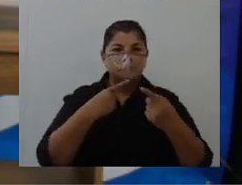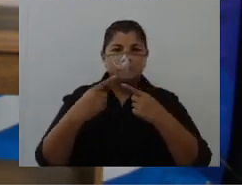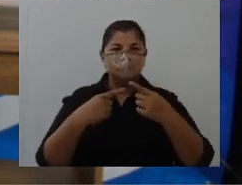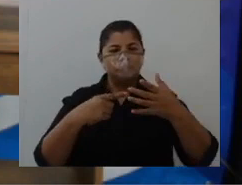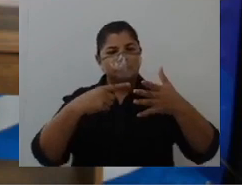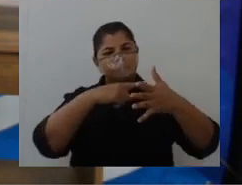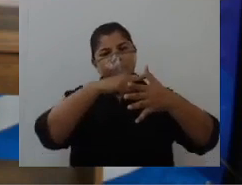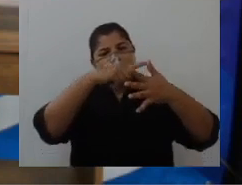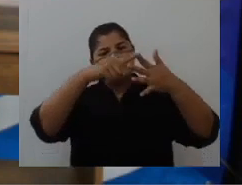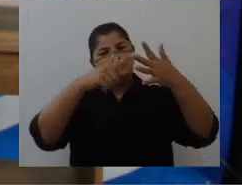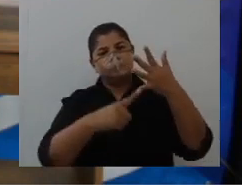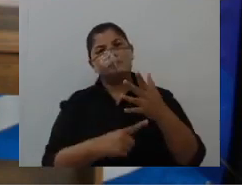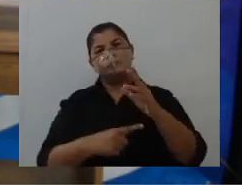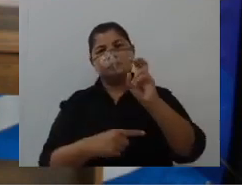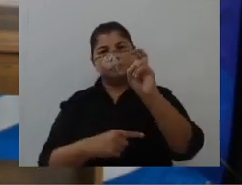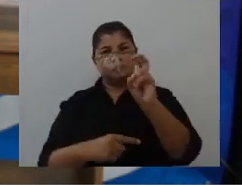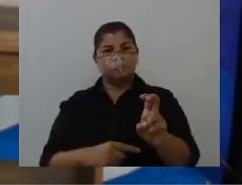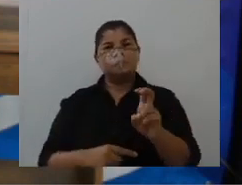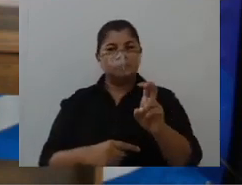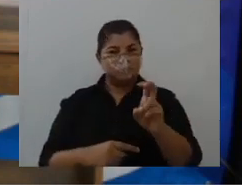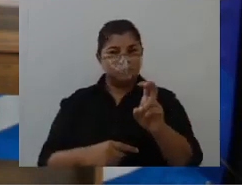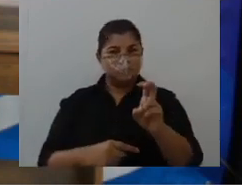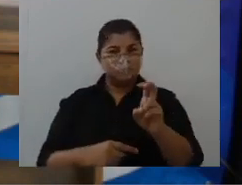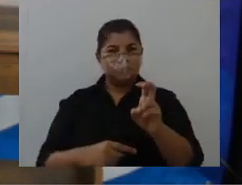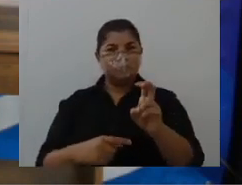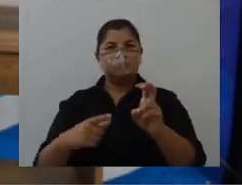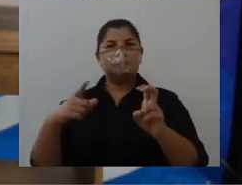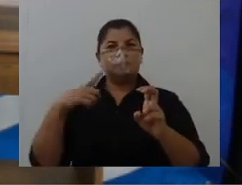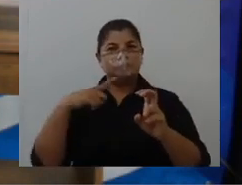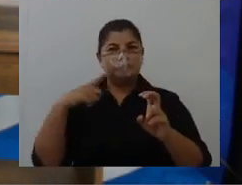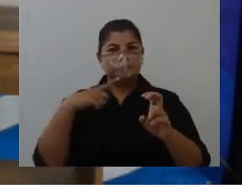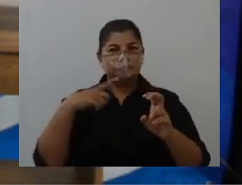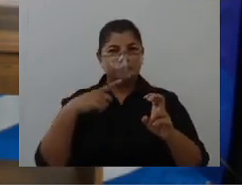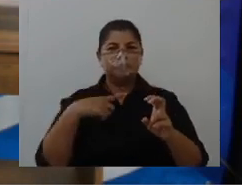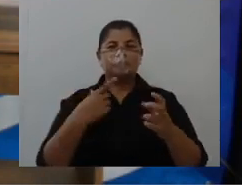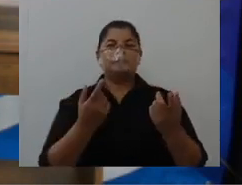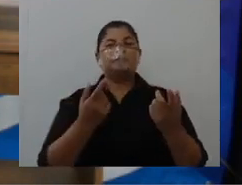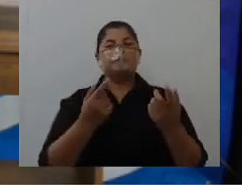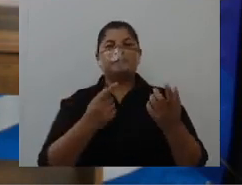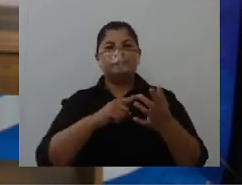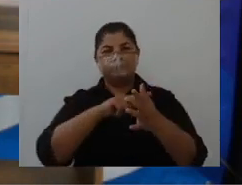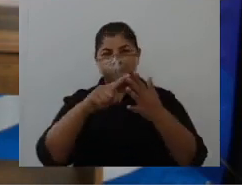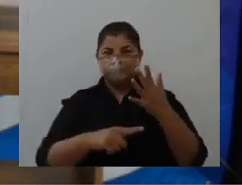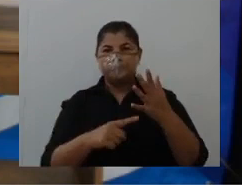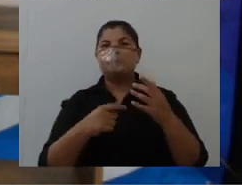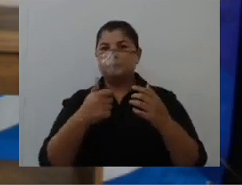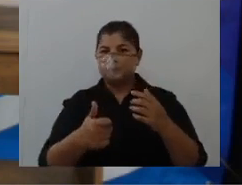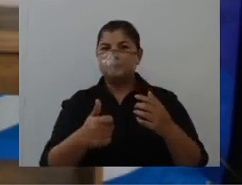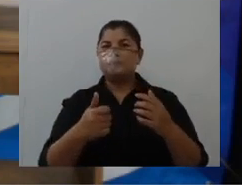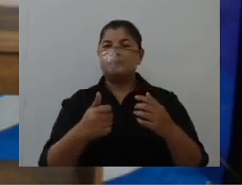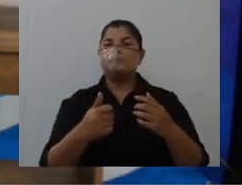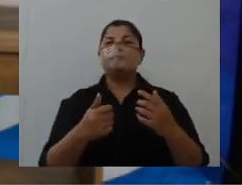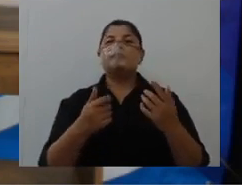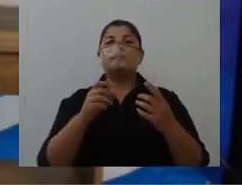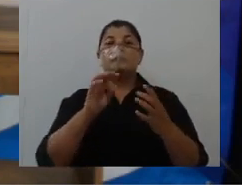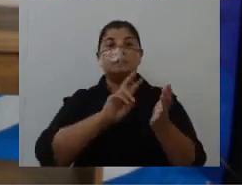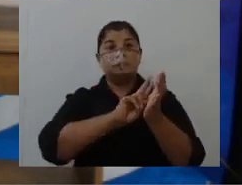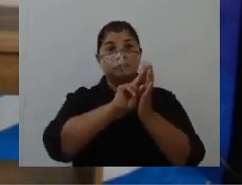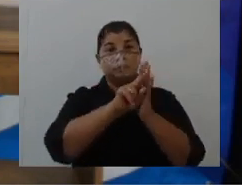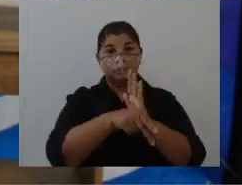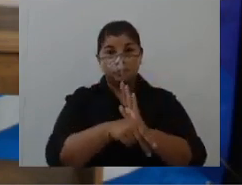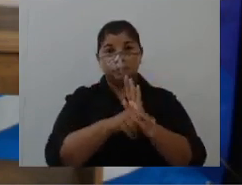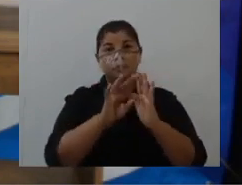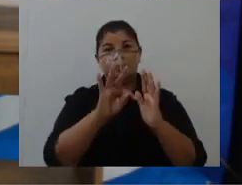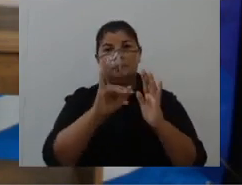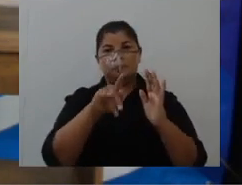Narração, descrição, exposição, argumentação e injunção. São 5 tipos. De maneira geral,